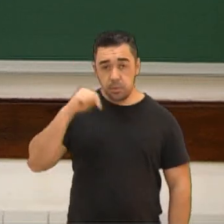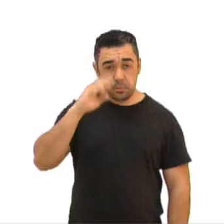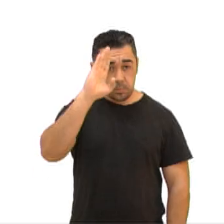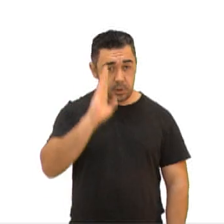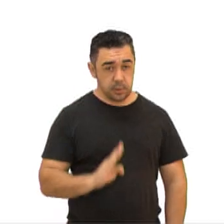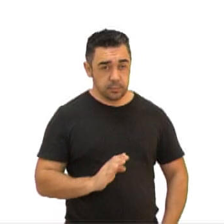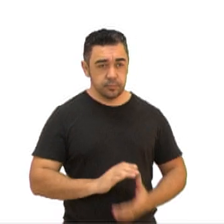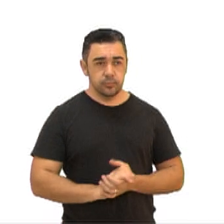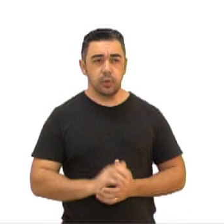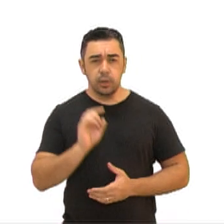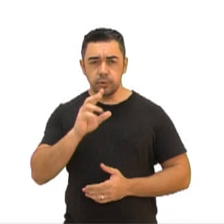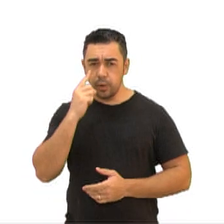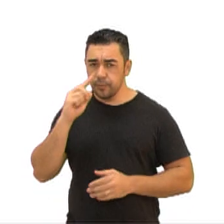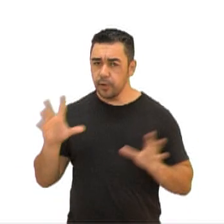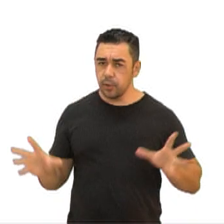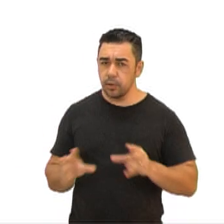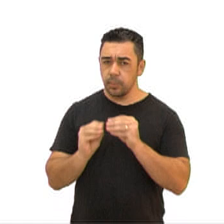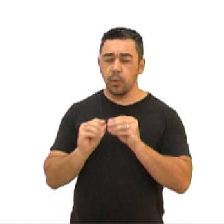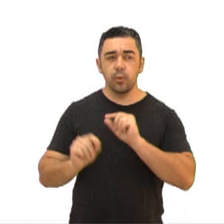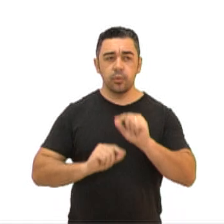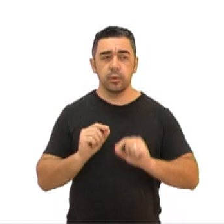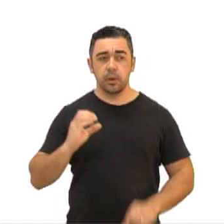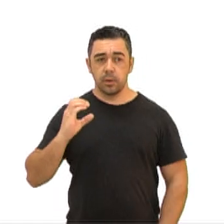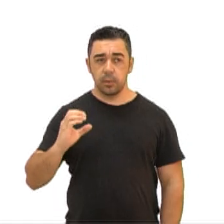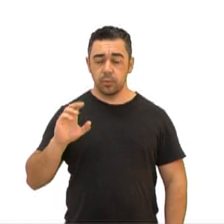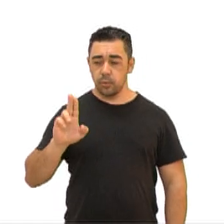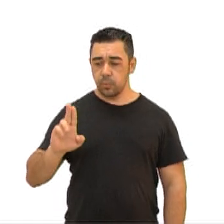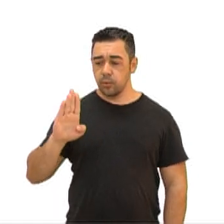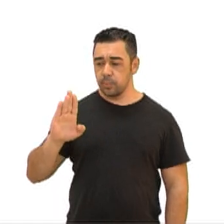Só uma revisãozinha aqui sobre o que é o cubismo, para vocês relembrarem.